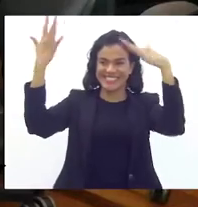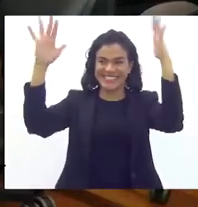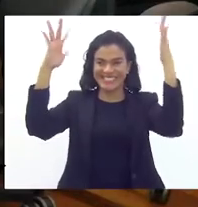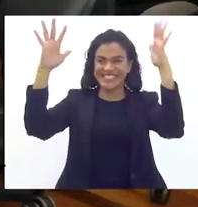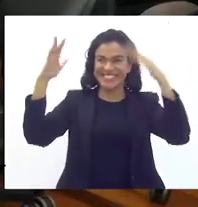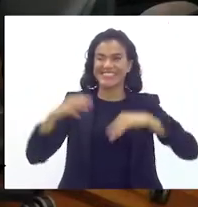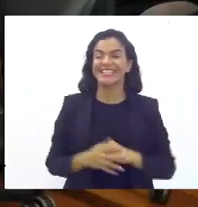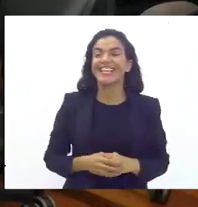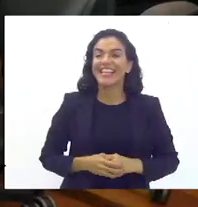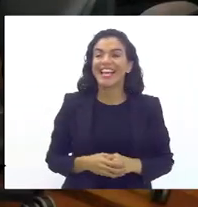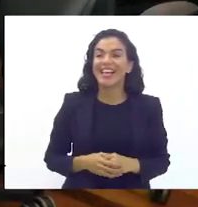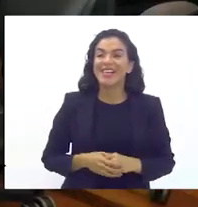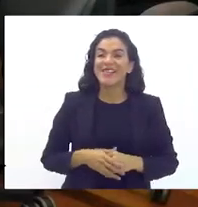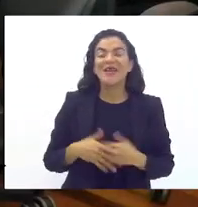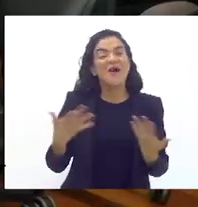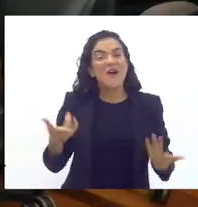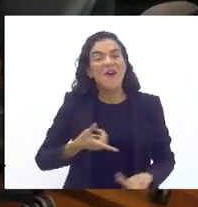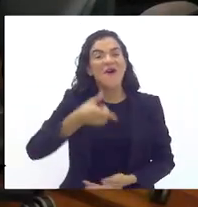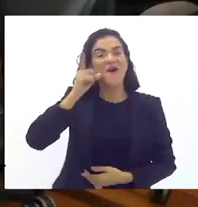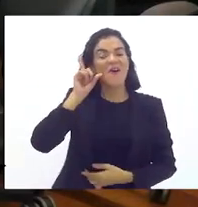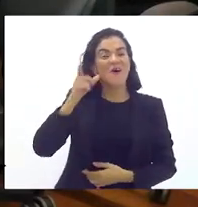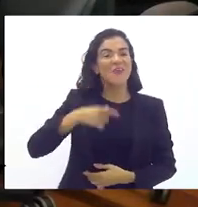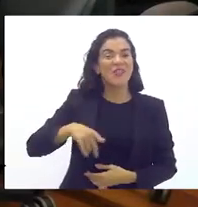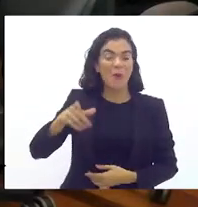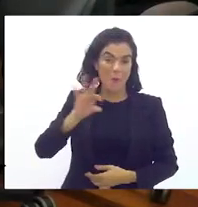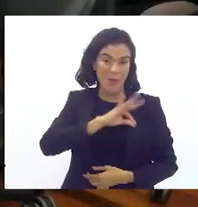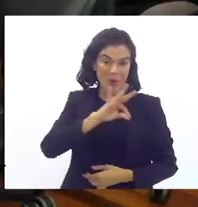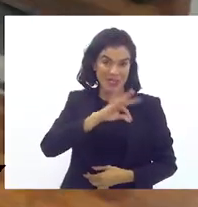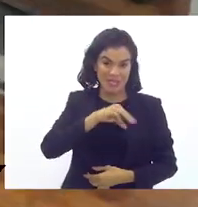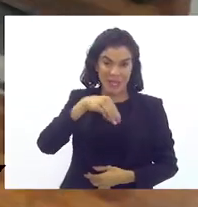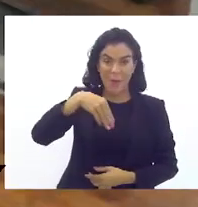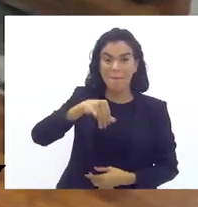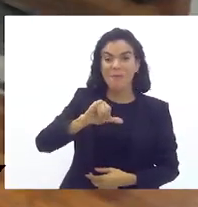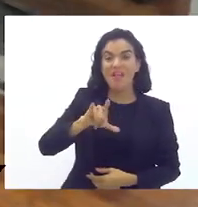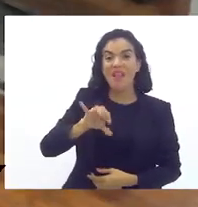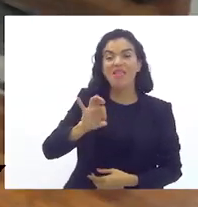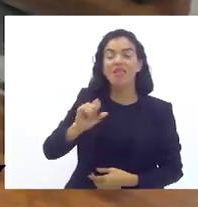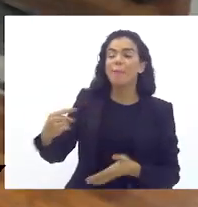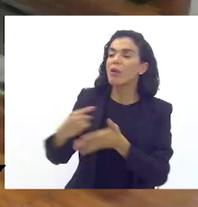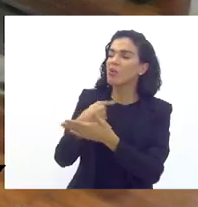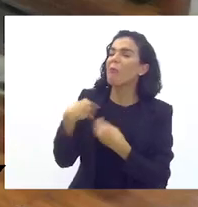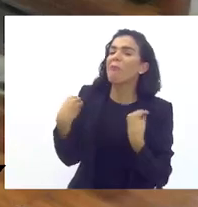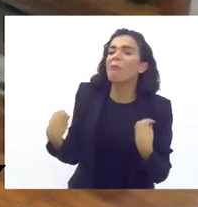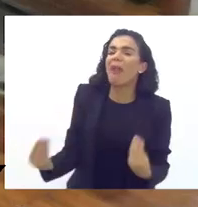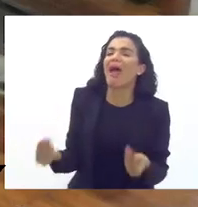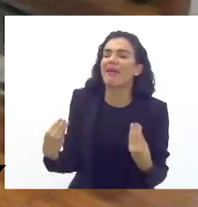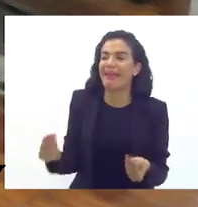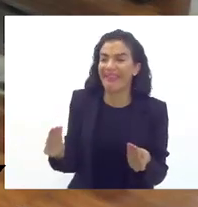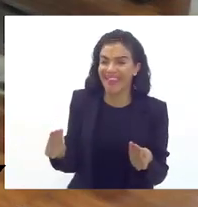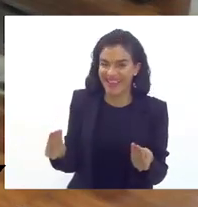depois de tantos elogios ontem ouvi um policial militar para que isso cara